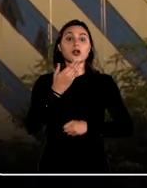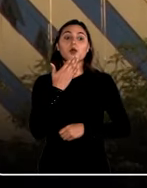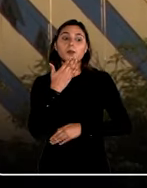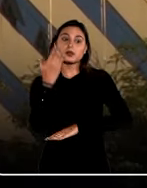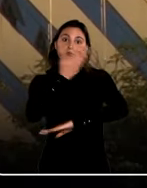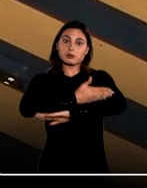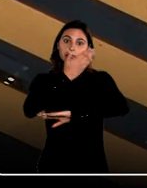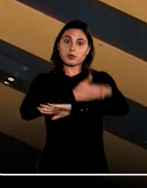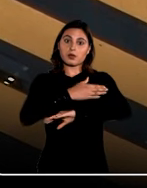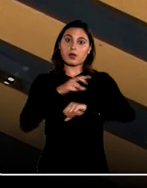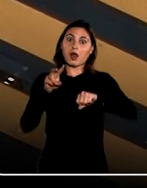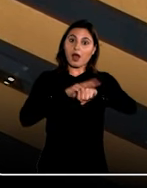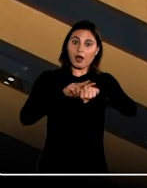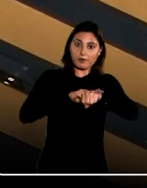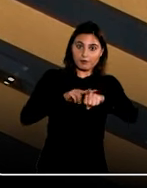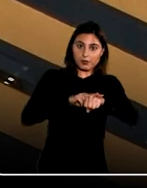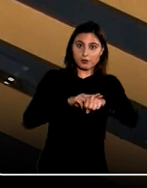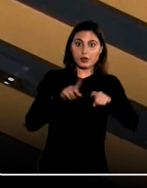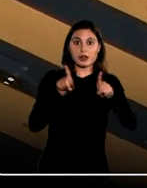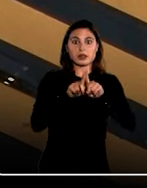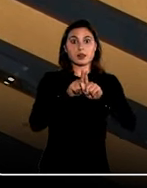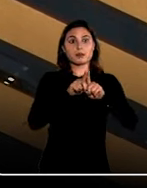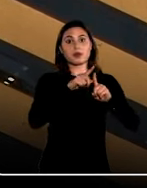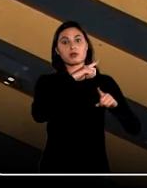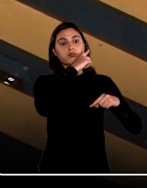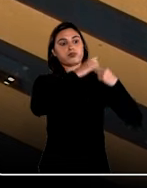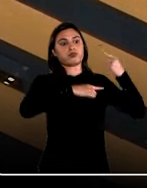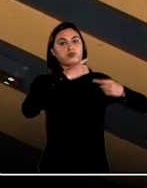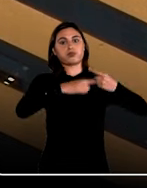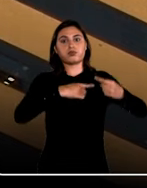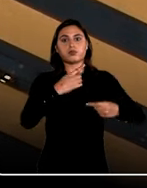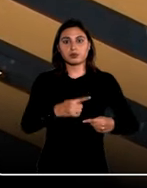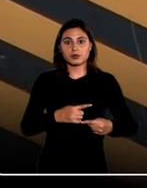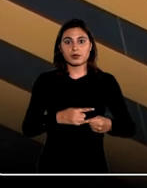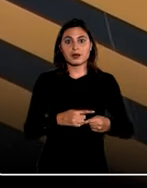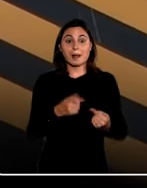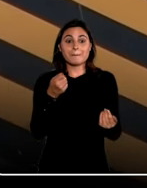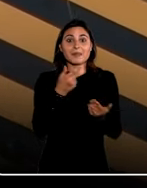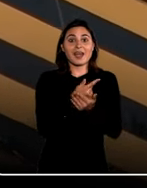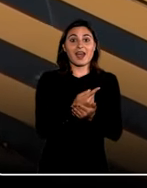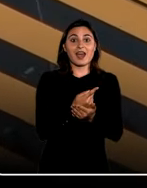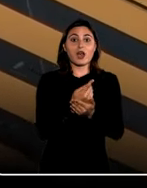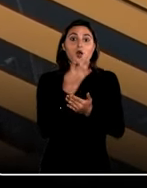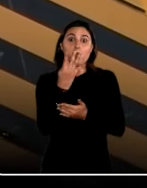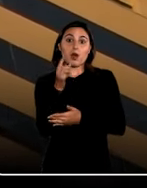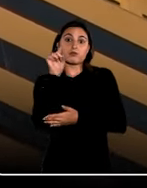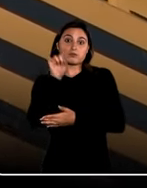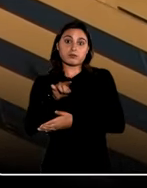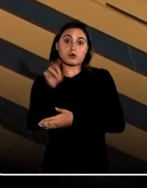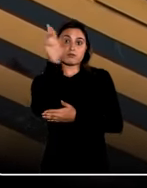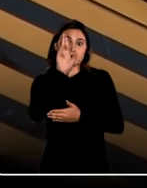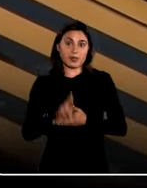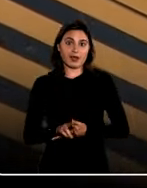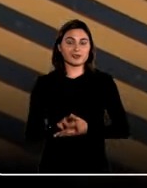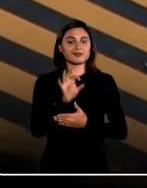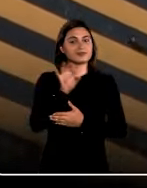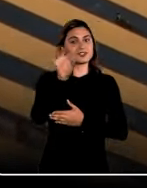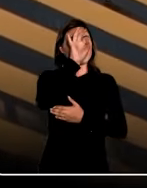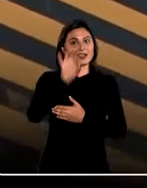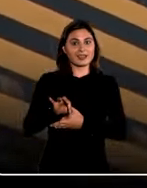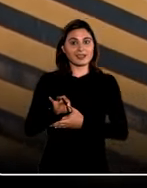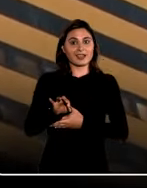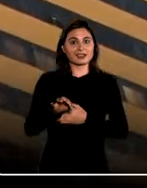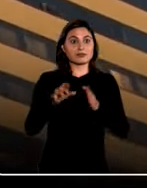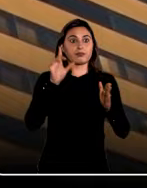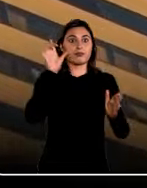condomínio para uma viúva e os demais sucessores pagarem solidariamente mais de R 4.000 em taxas atrasadas de